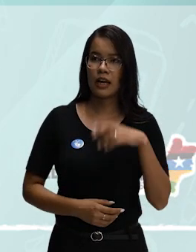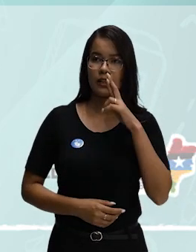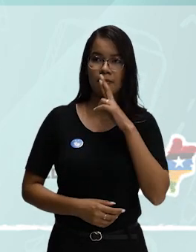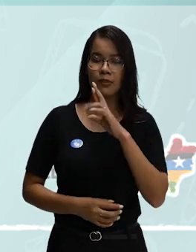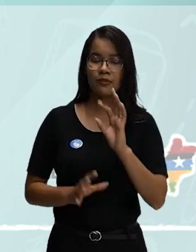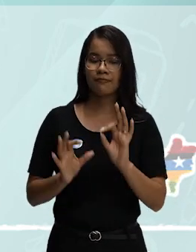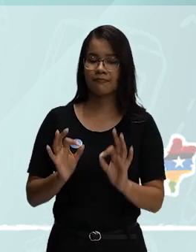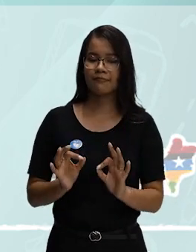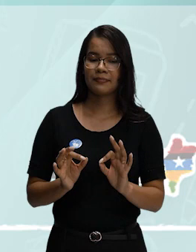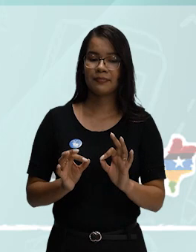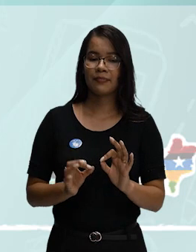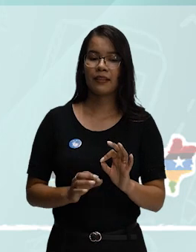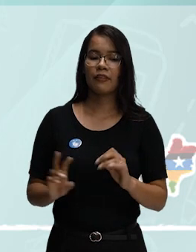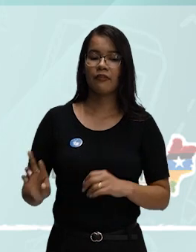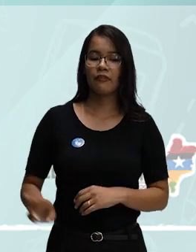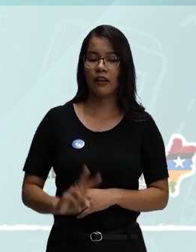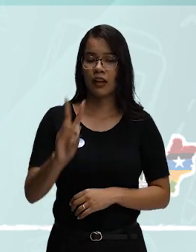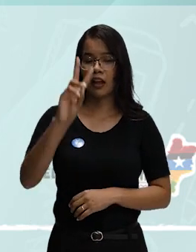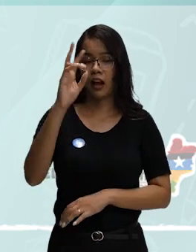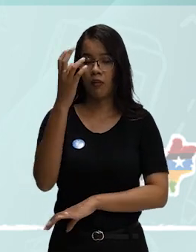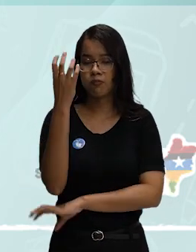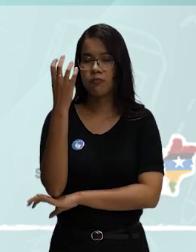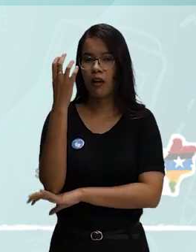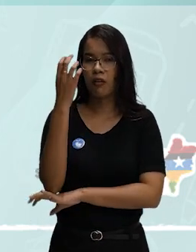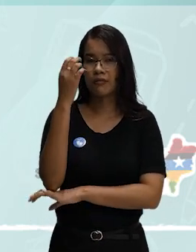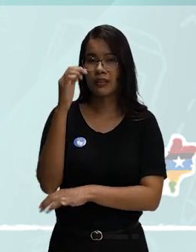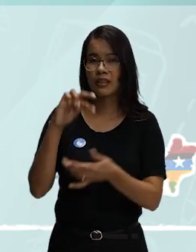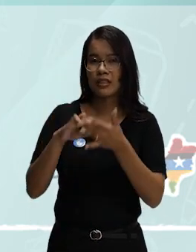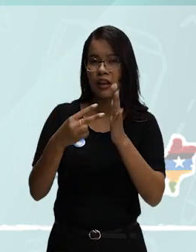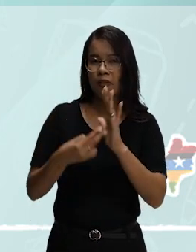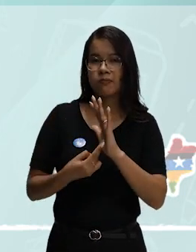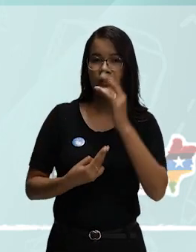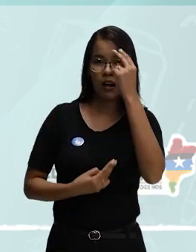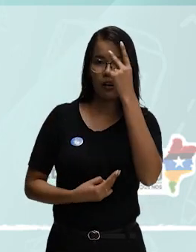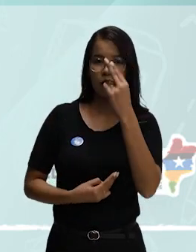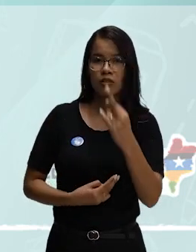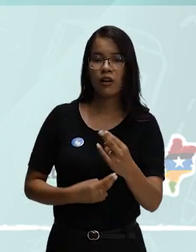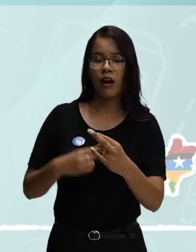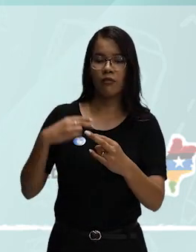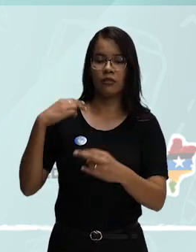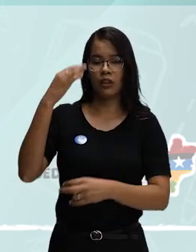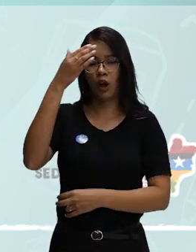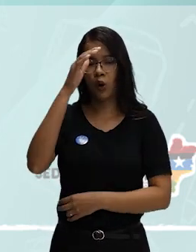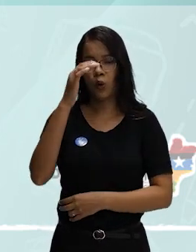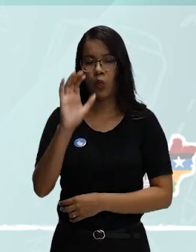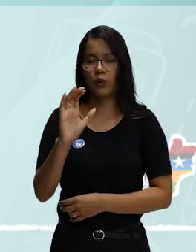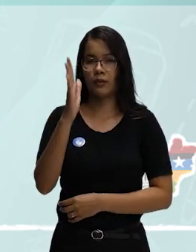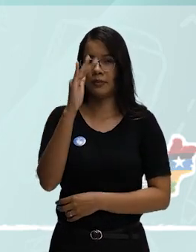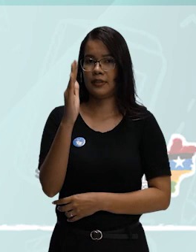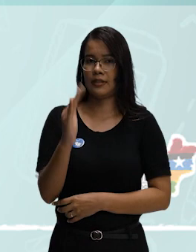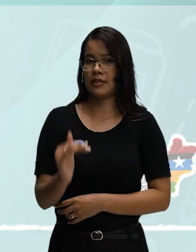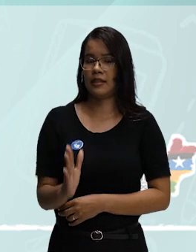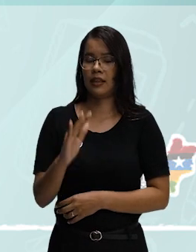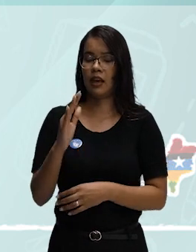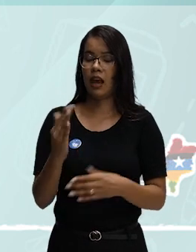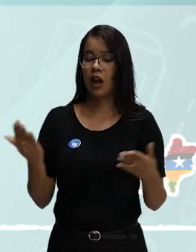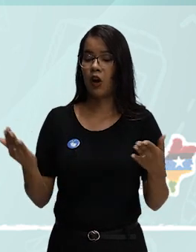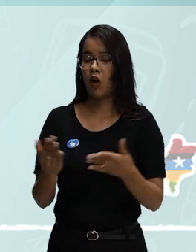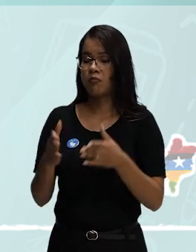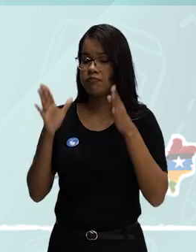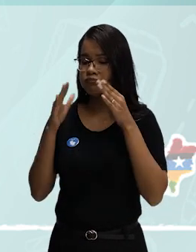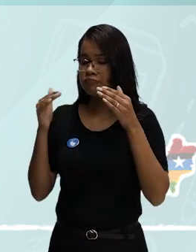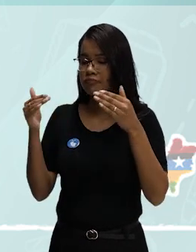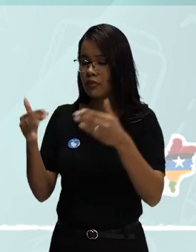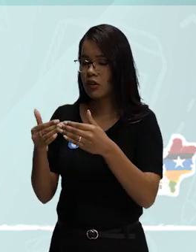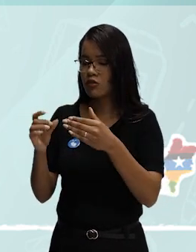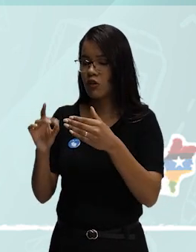Valorização das raízes culturais brasileiras. Esse é um momento de se voltar para o Brasil. Lembra do Manifesto de